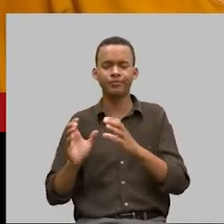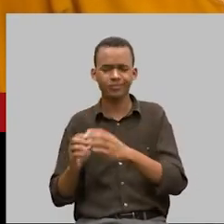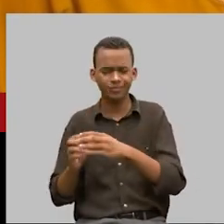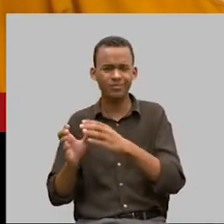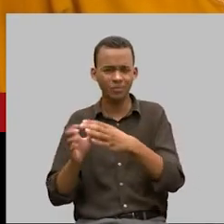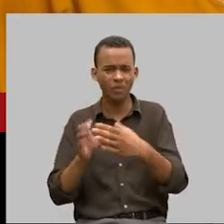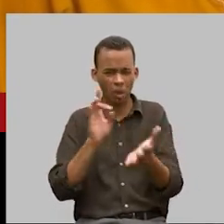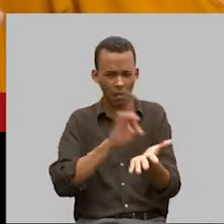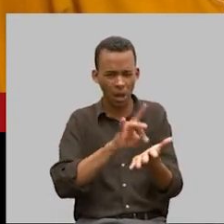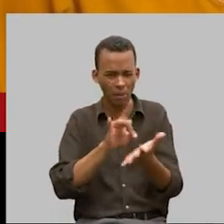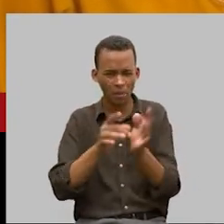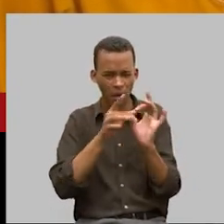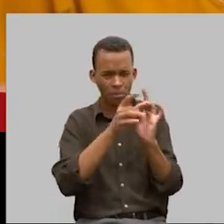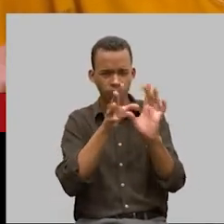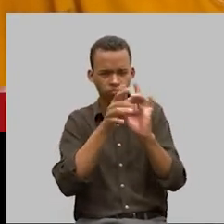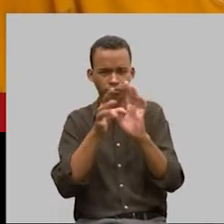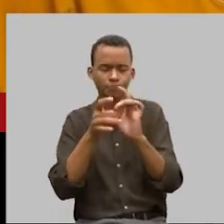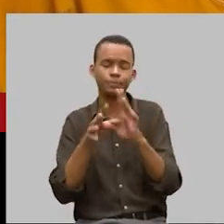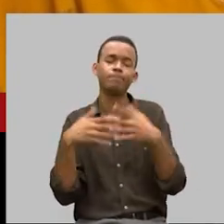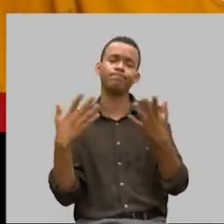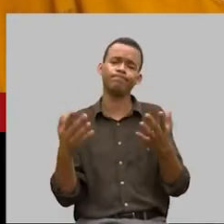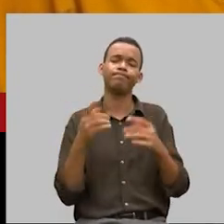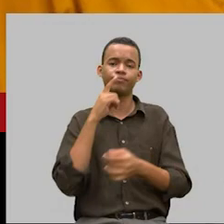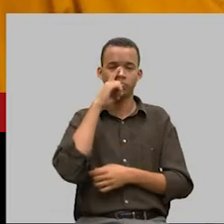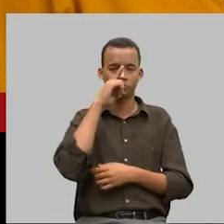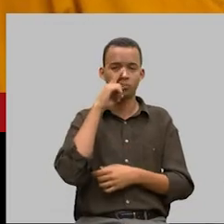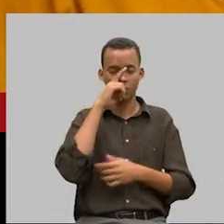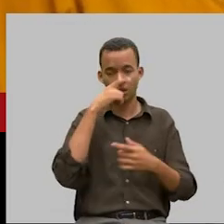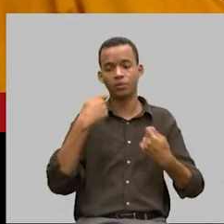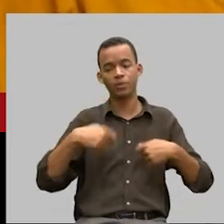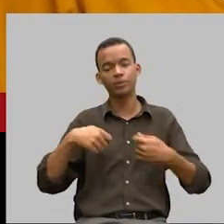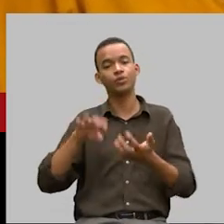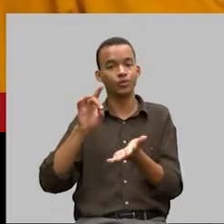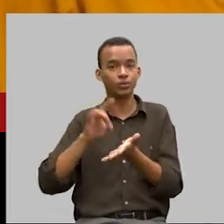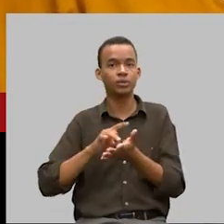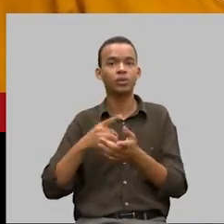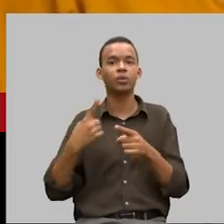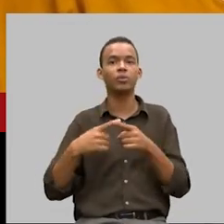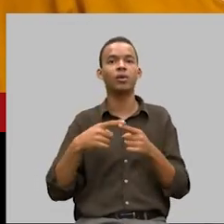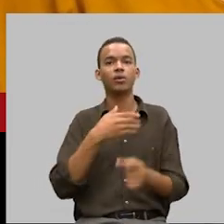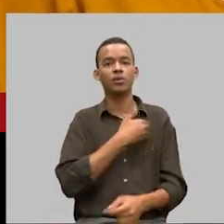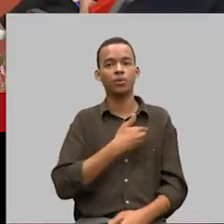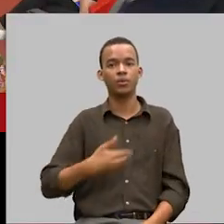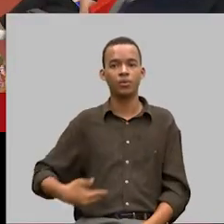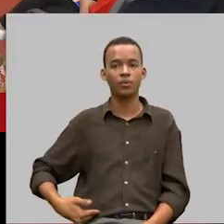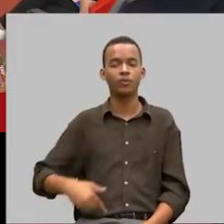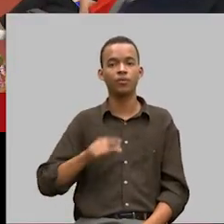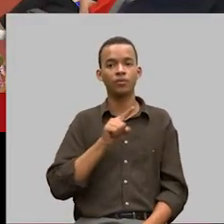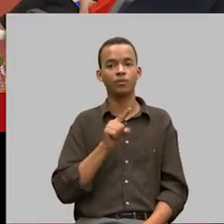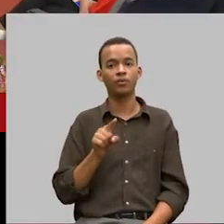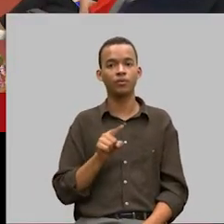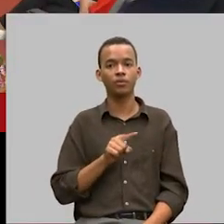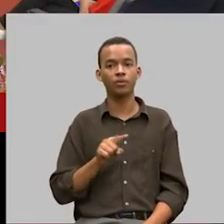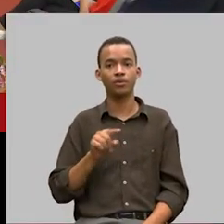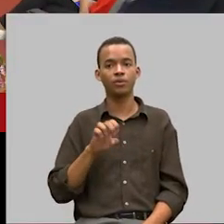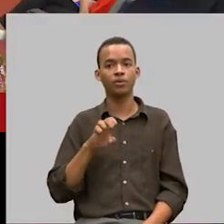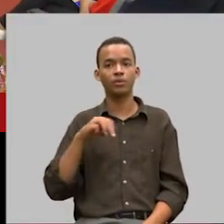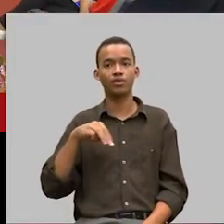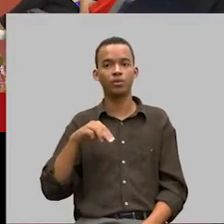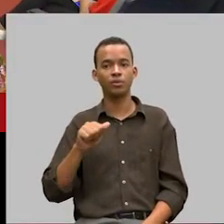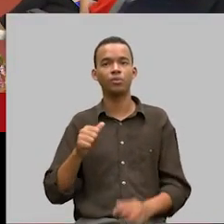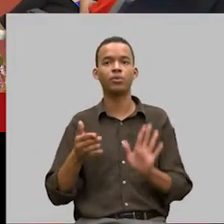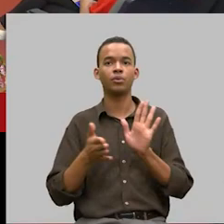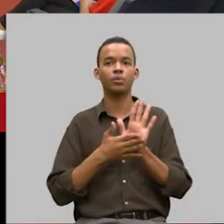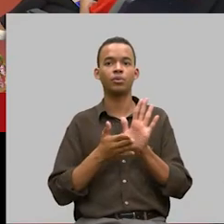alerta linkando né que nós estamos conversando com a realidade do que o governo Zema tá propondo aqui na Assembleia desculpa muito